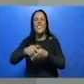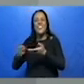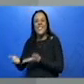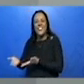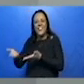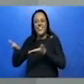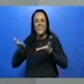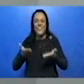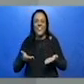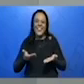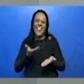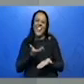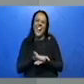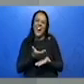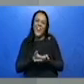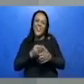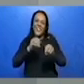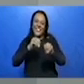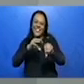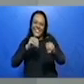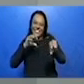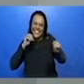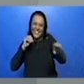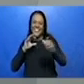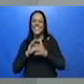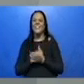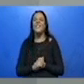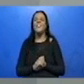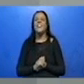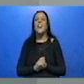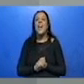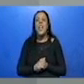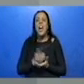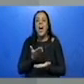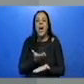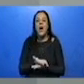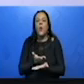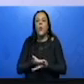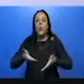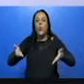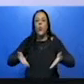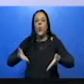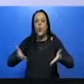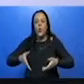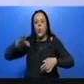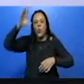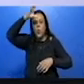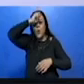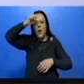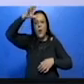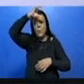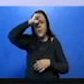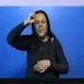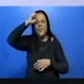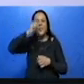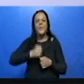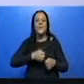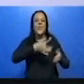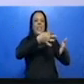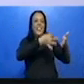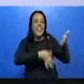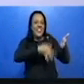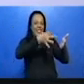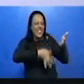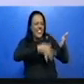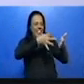a mais uma videoaula, certo? E na aula de hoje nós vamos estudar sobre narrativa de